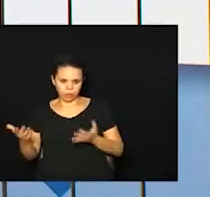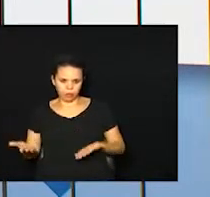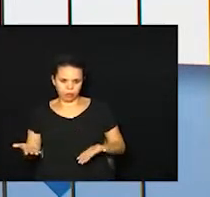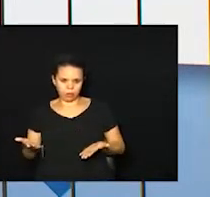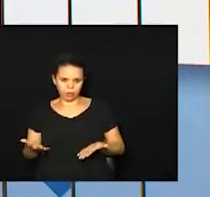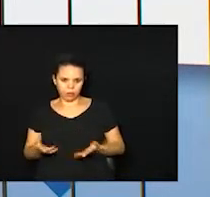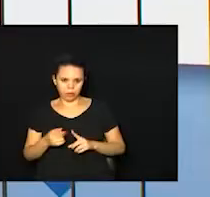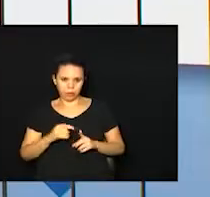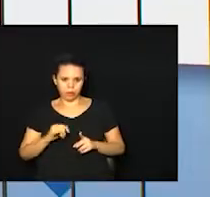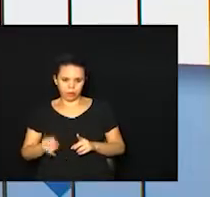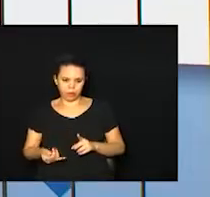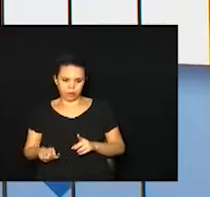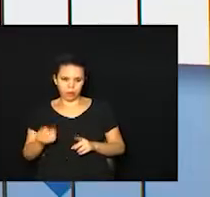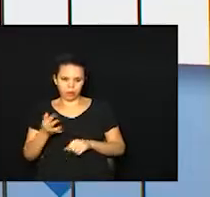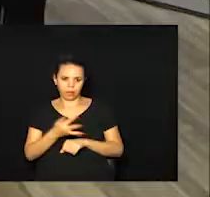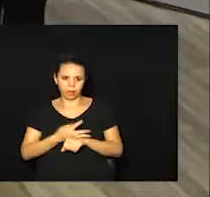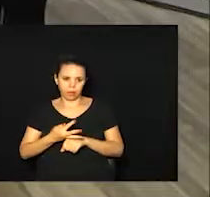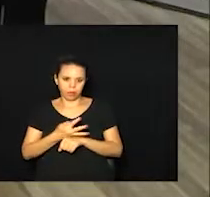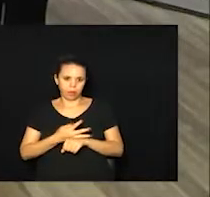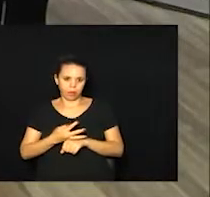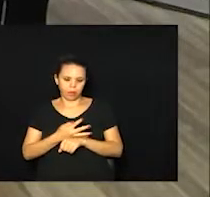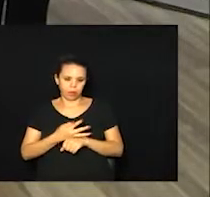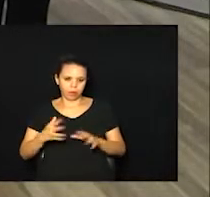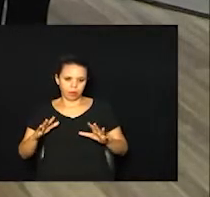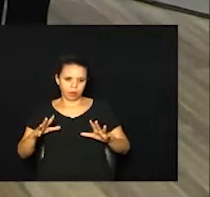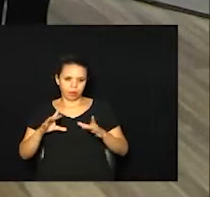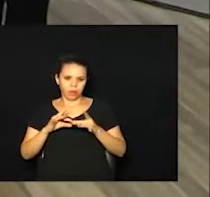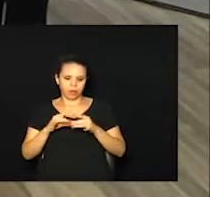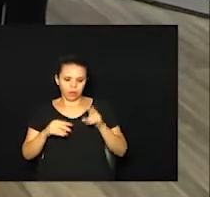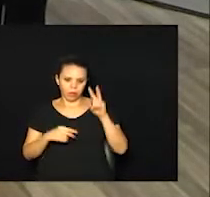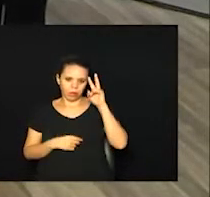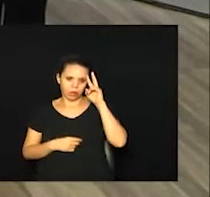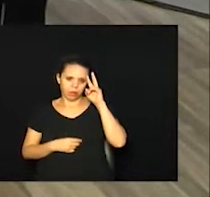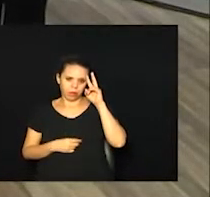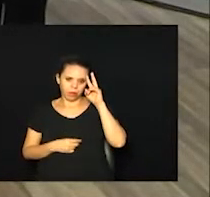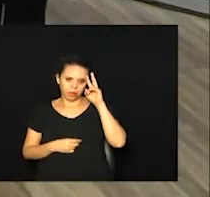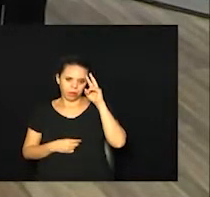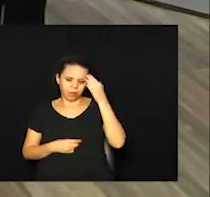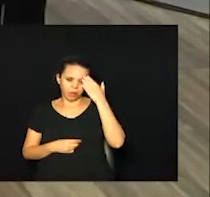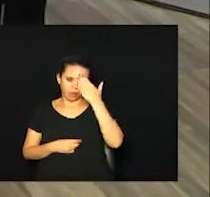de janeiro. Ela volta de férias e vai estar aqui com todo mundo na segunda-feira. Gabriel,